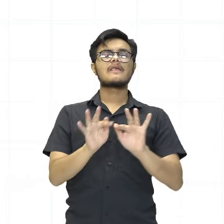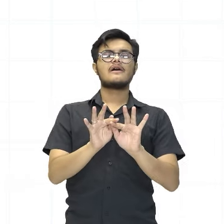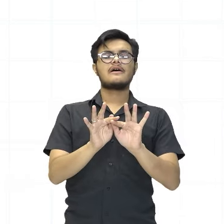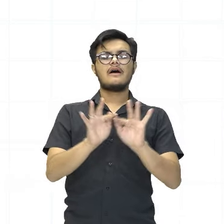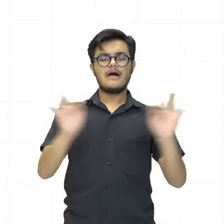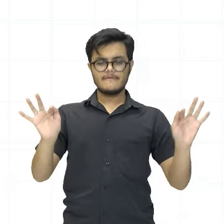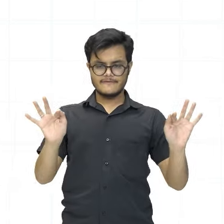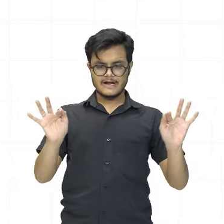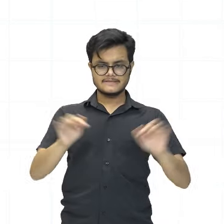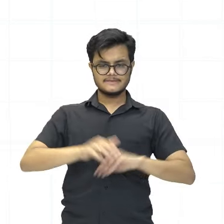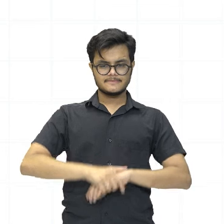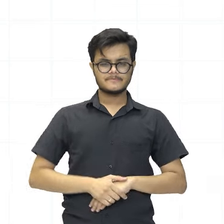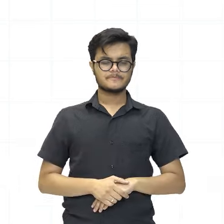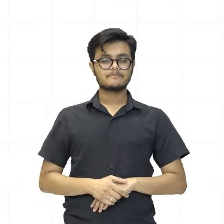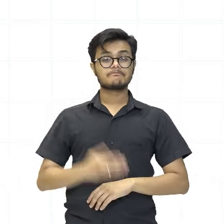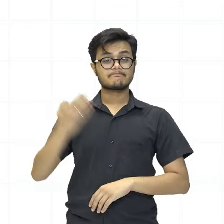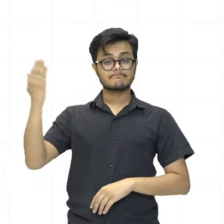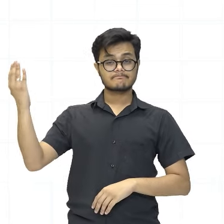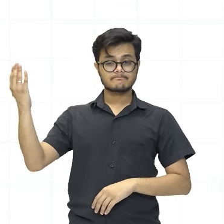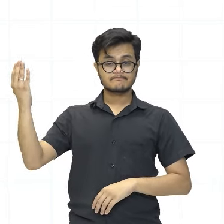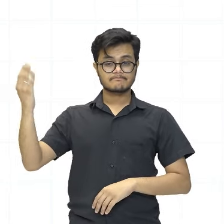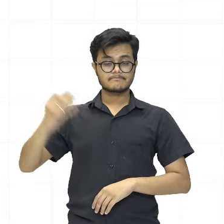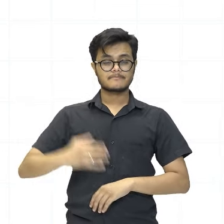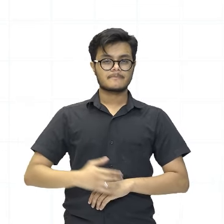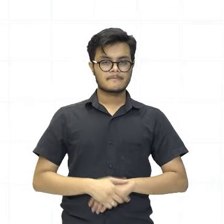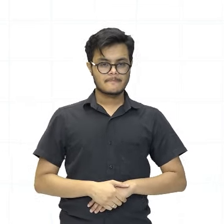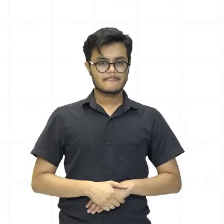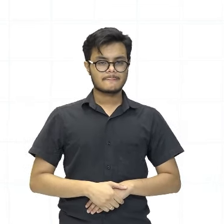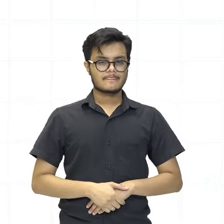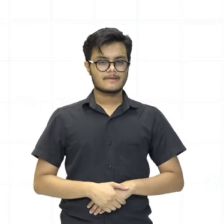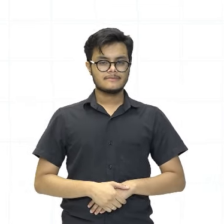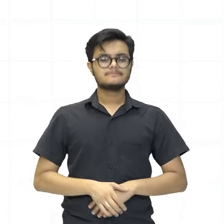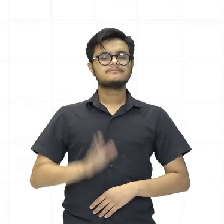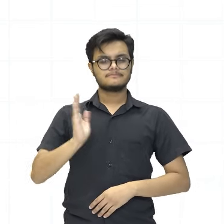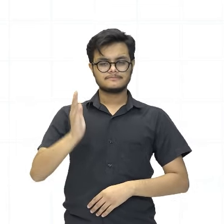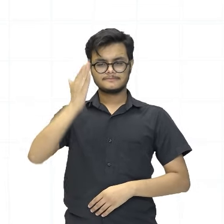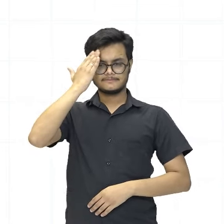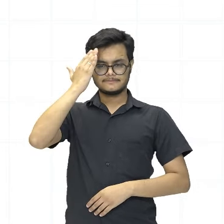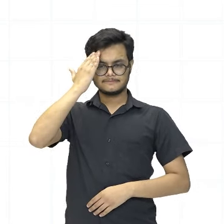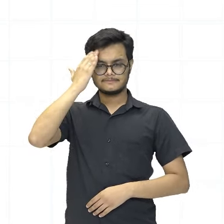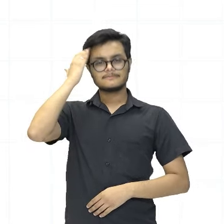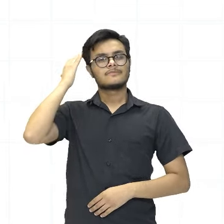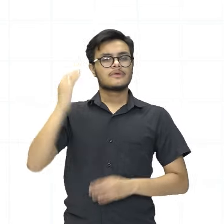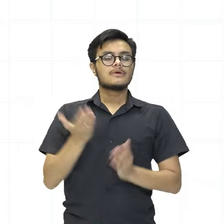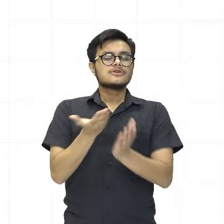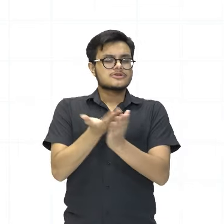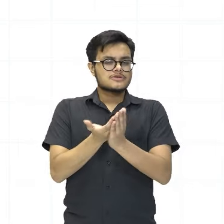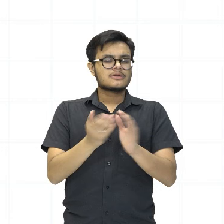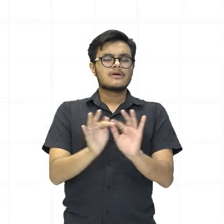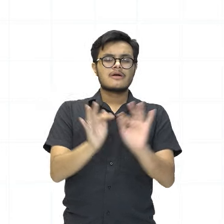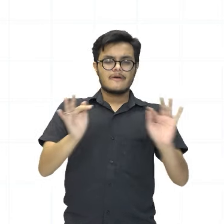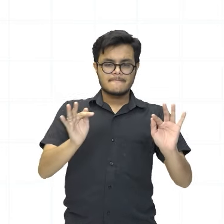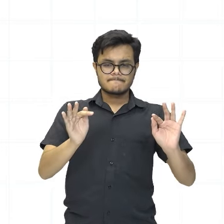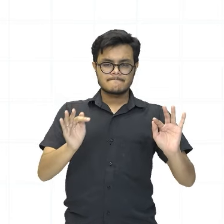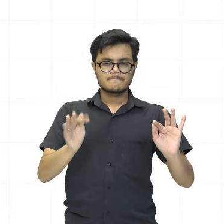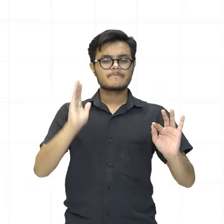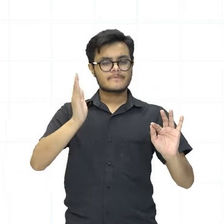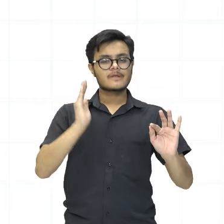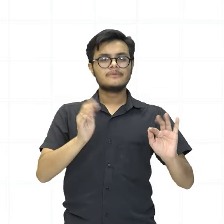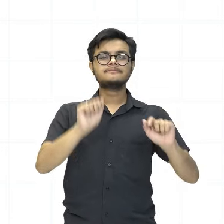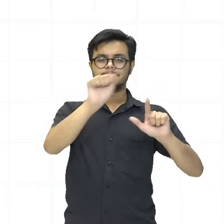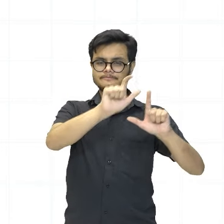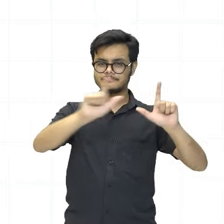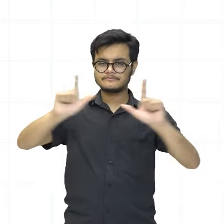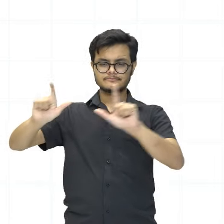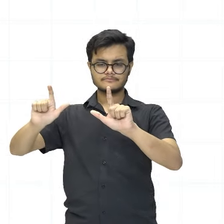visualizar melhor e é aquele exemplo que a gente olhou e e fez ali direto da nossa da nossa tirinha né